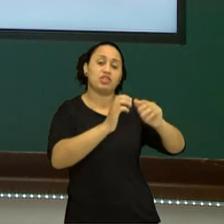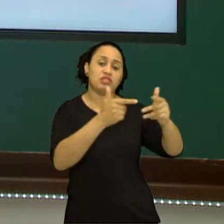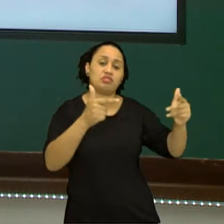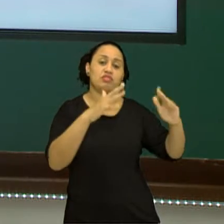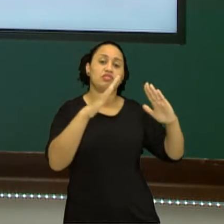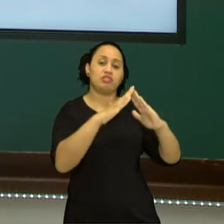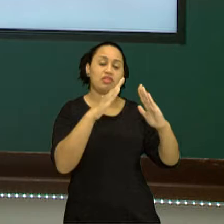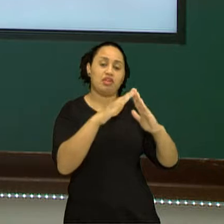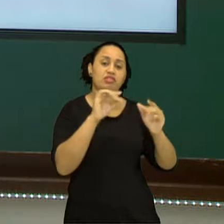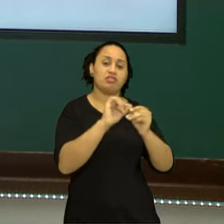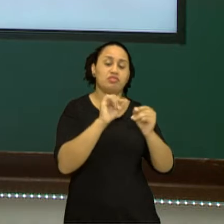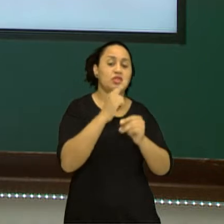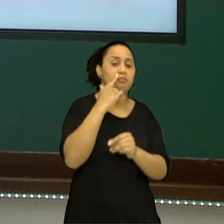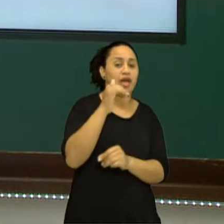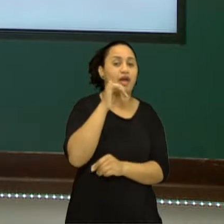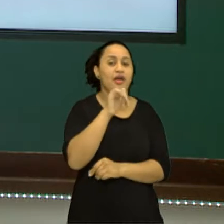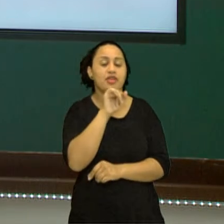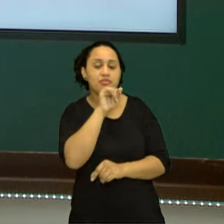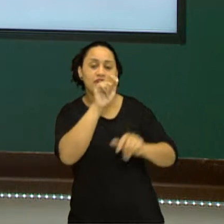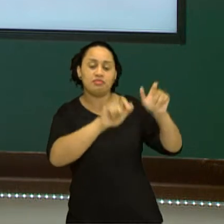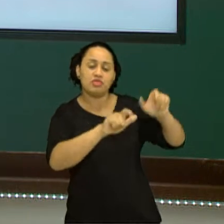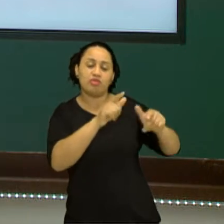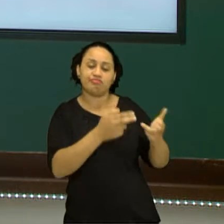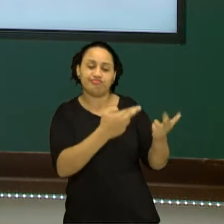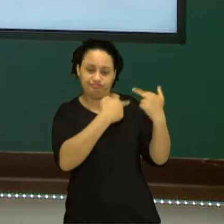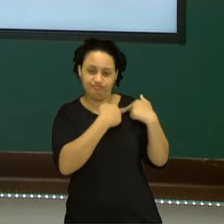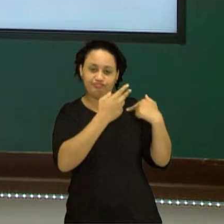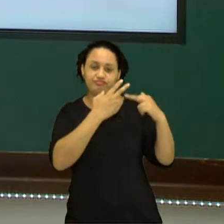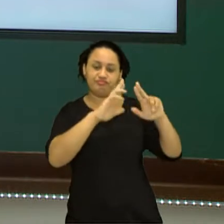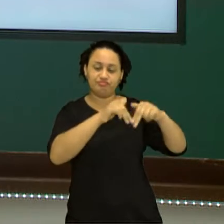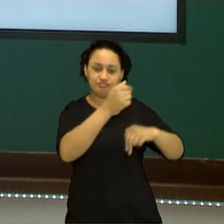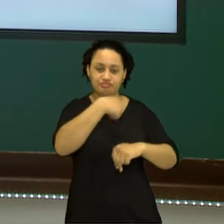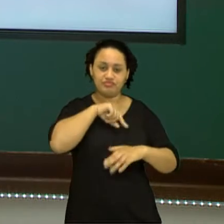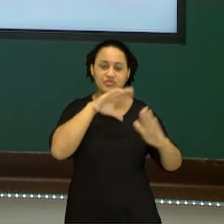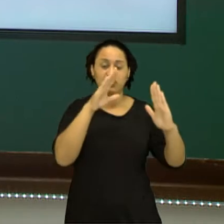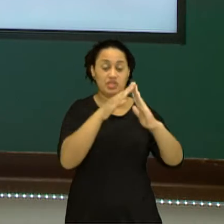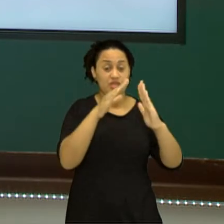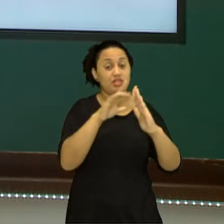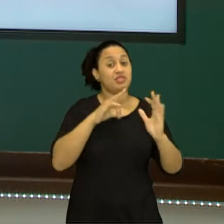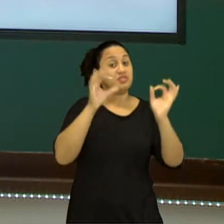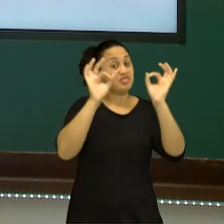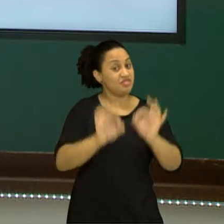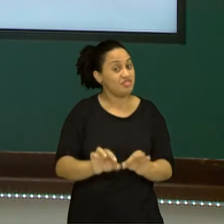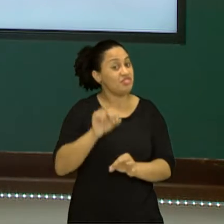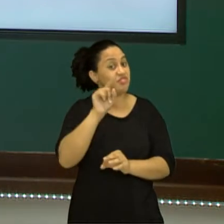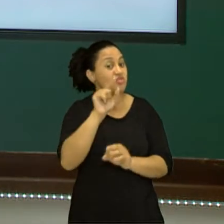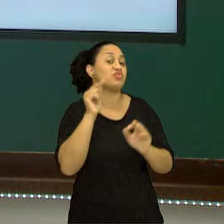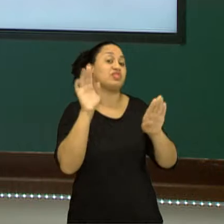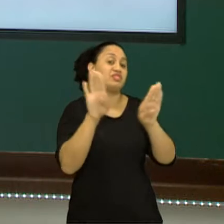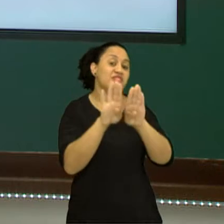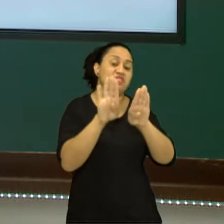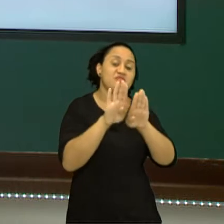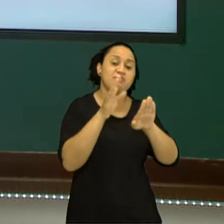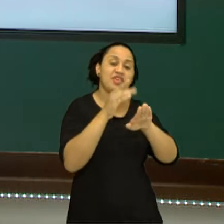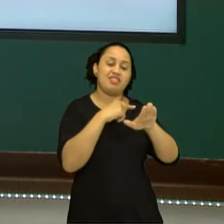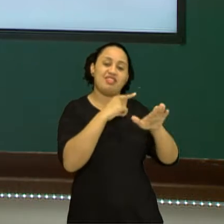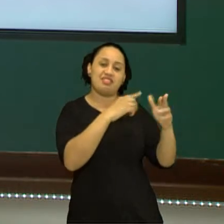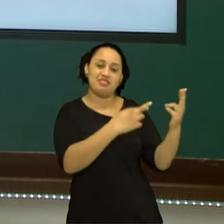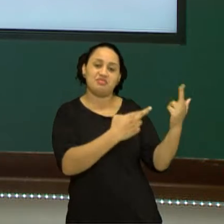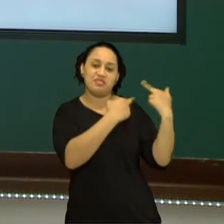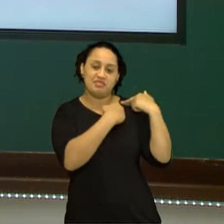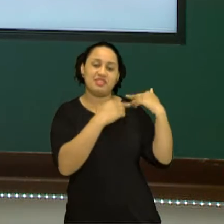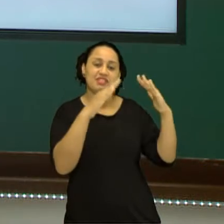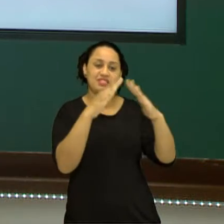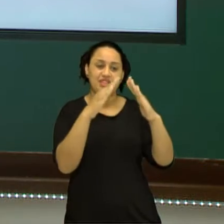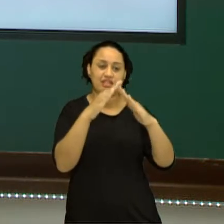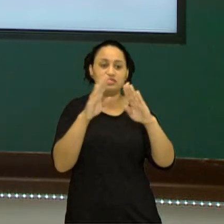casa, ajudar o pai, ajudar a mãe, ajudar os nossos responsáveis na tarefa de casa. Tenho certeza que você tem nessas responsabilidades na